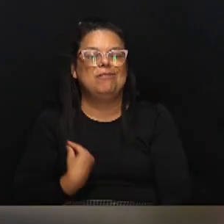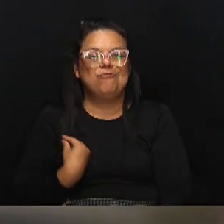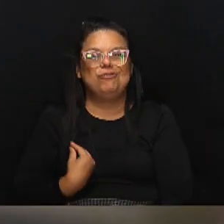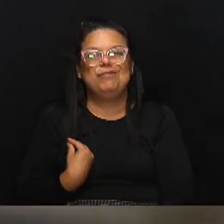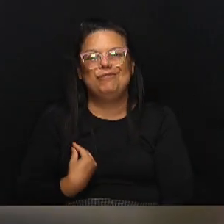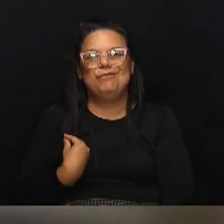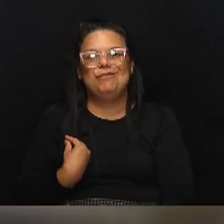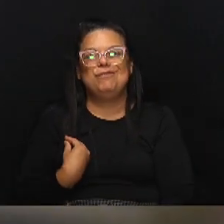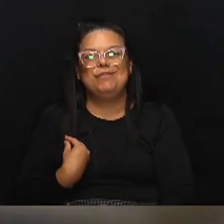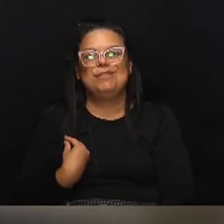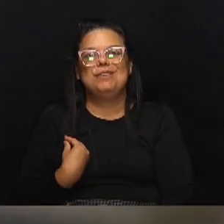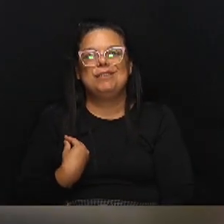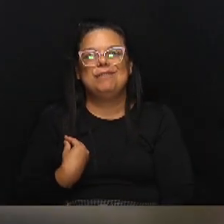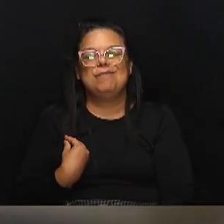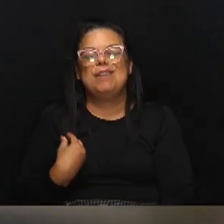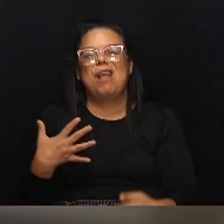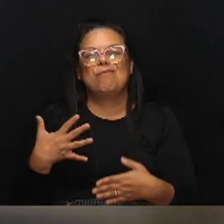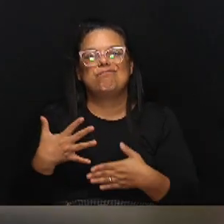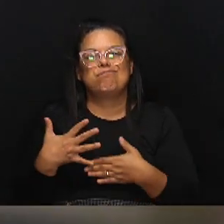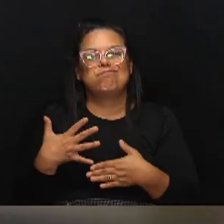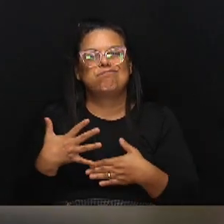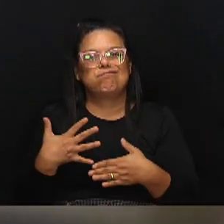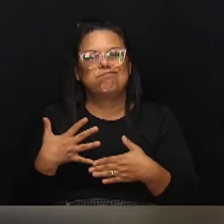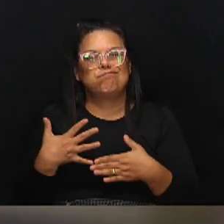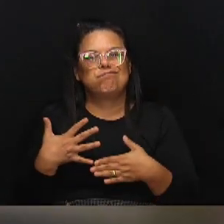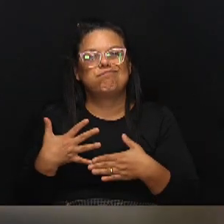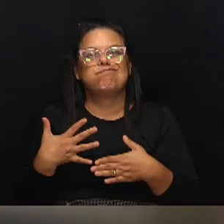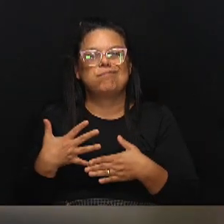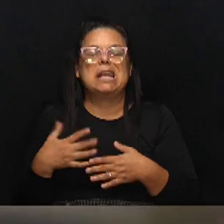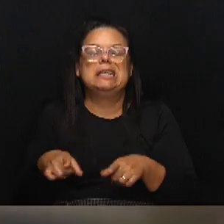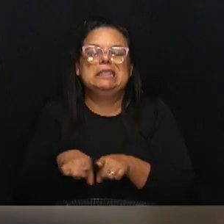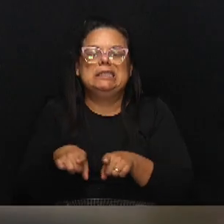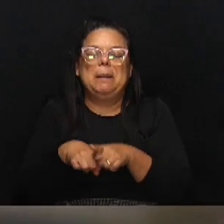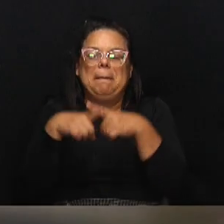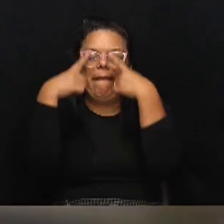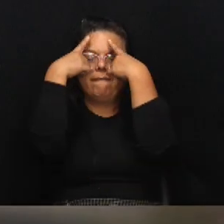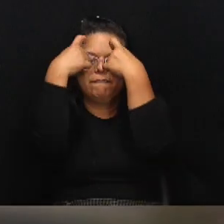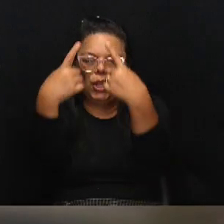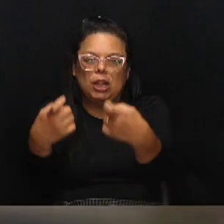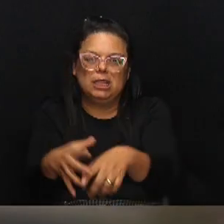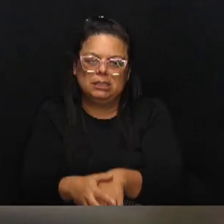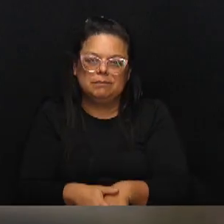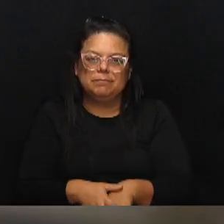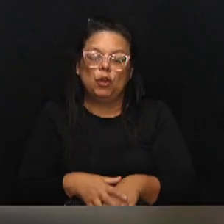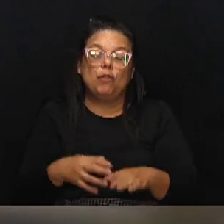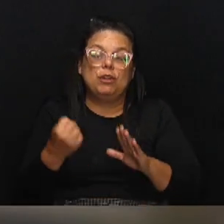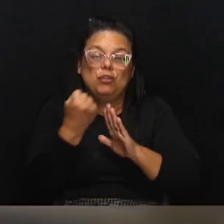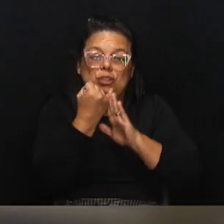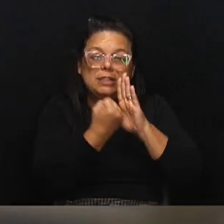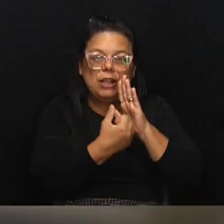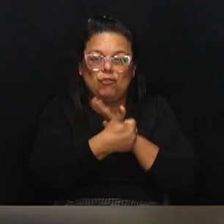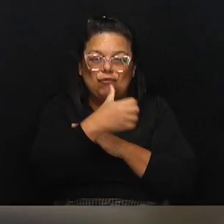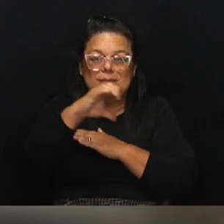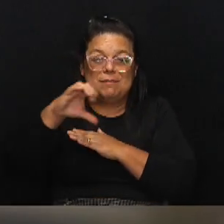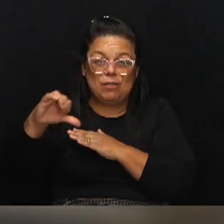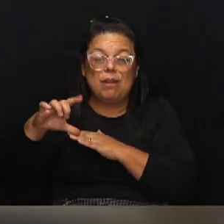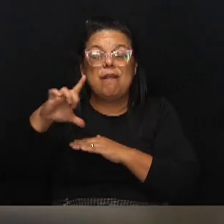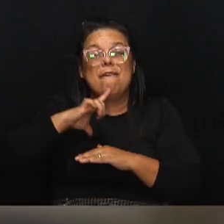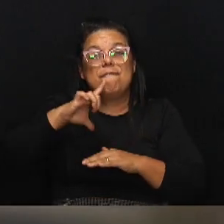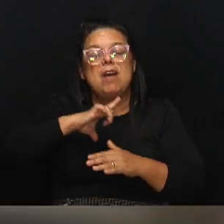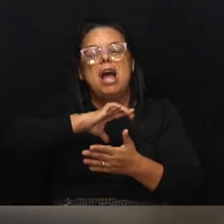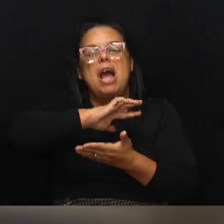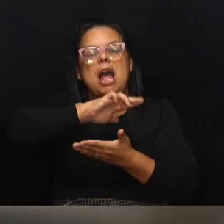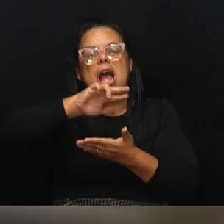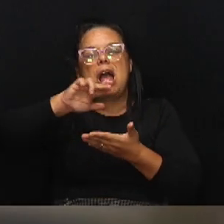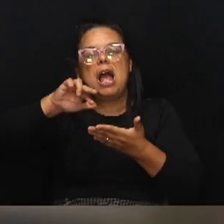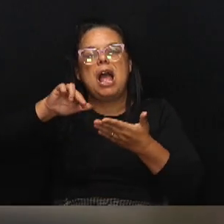de inferioridade, submissão e violência. No final do século XIX, expressões femininas